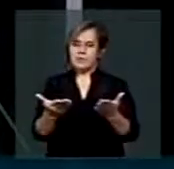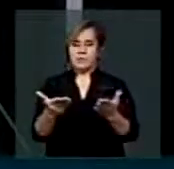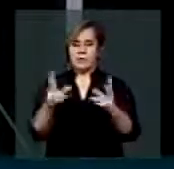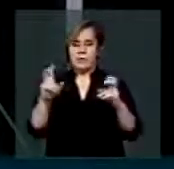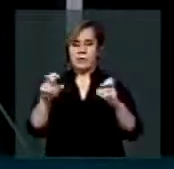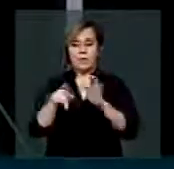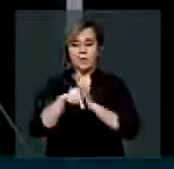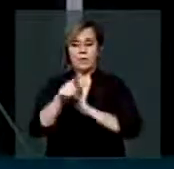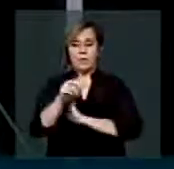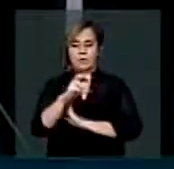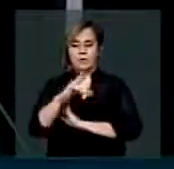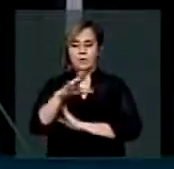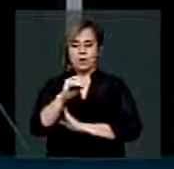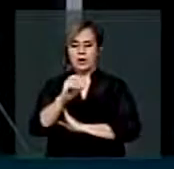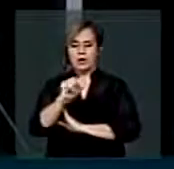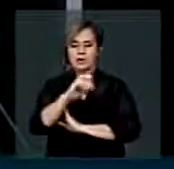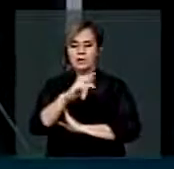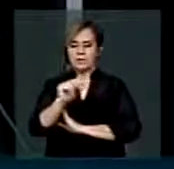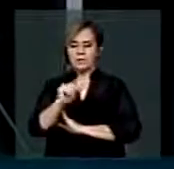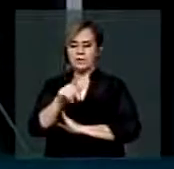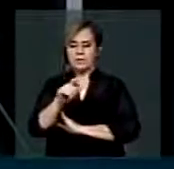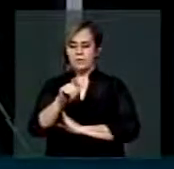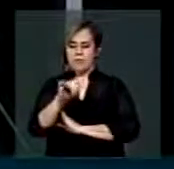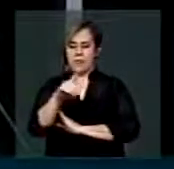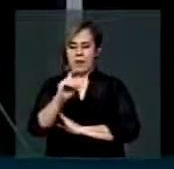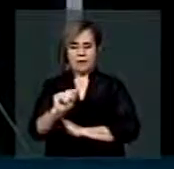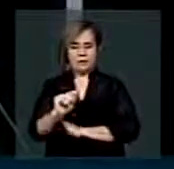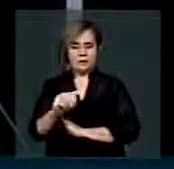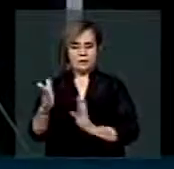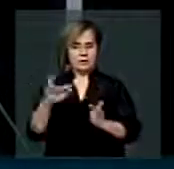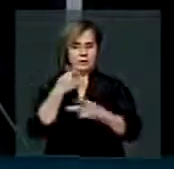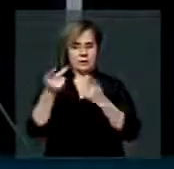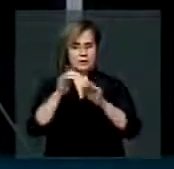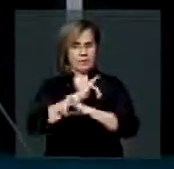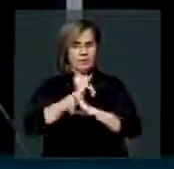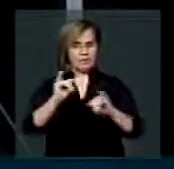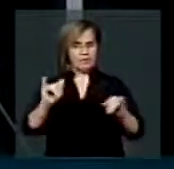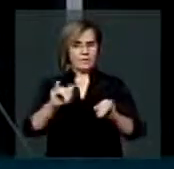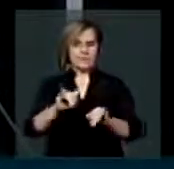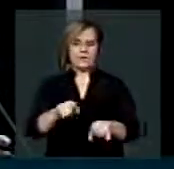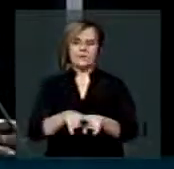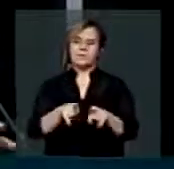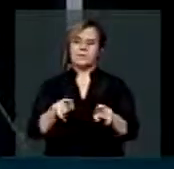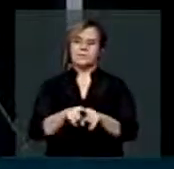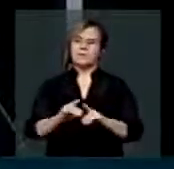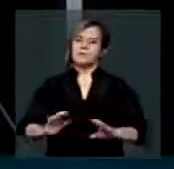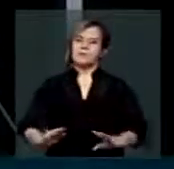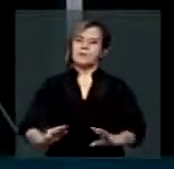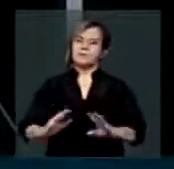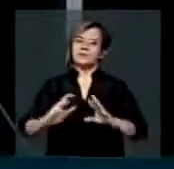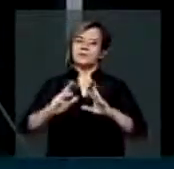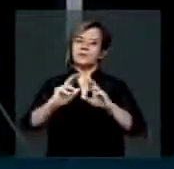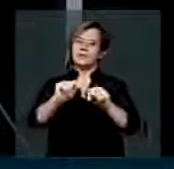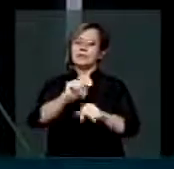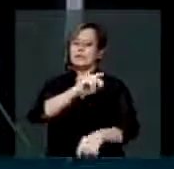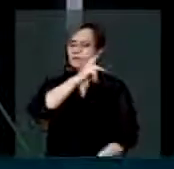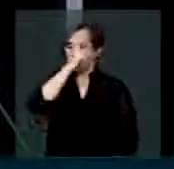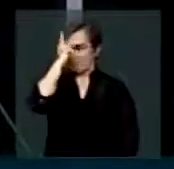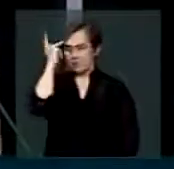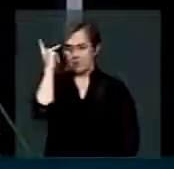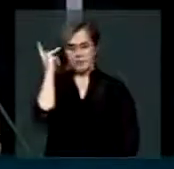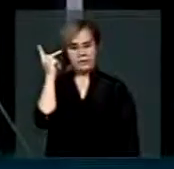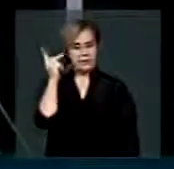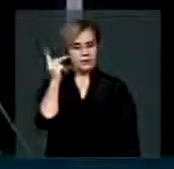garimpo de Serra Pelada. E aqui eu quero, nessa tribuna, senhor presidente, informar a todos aqueles que ainda não